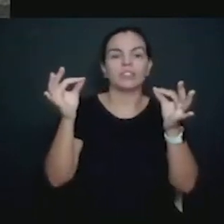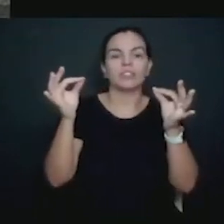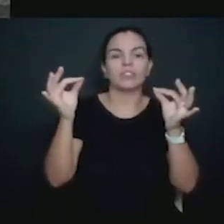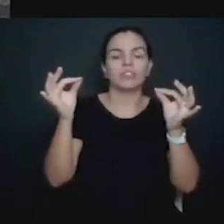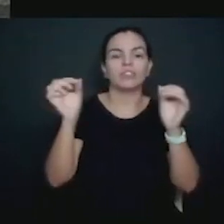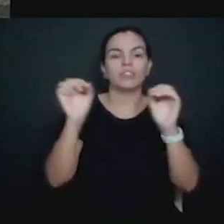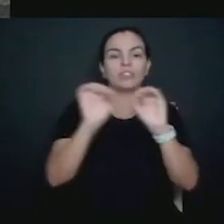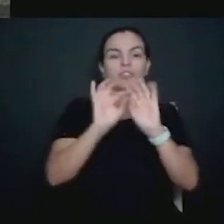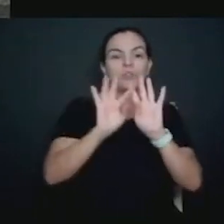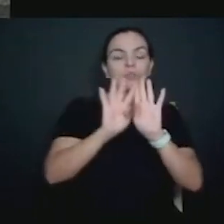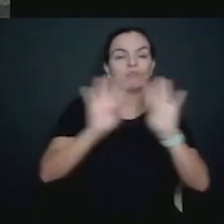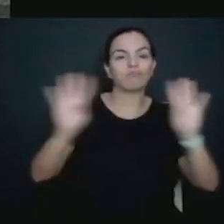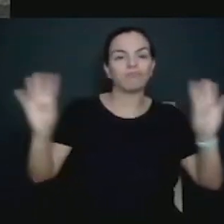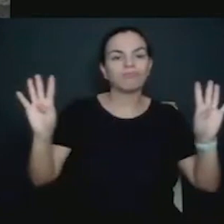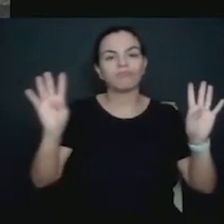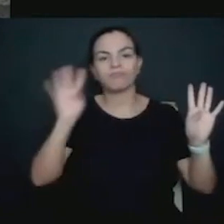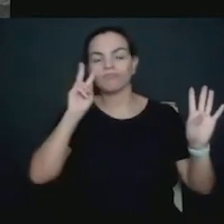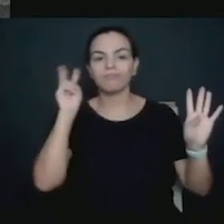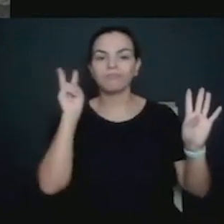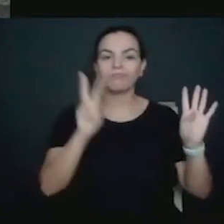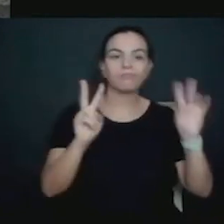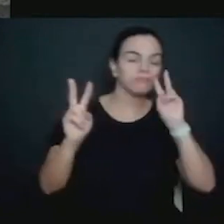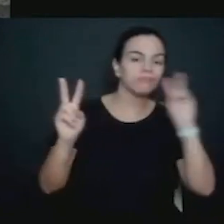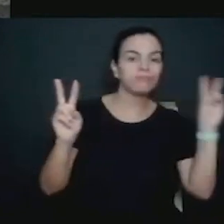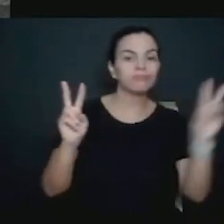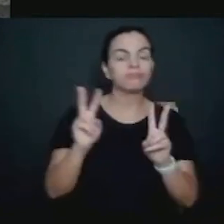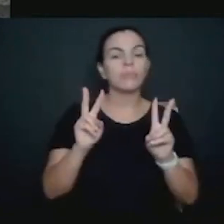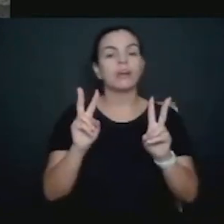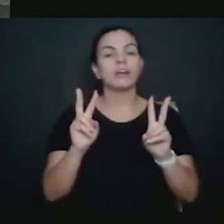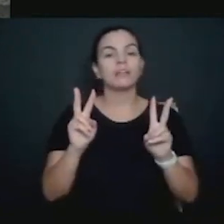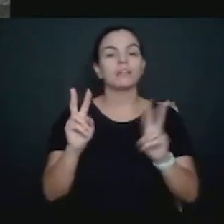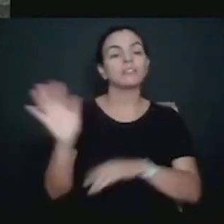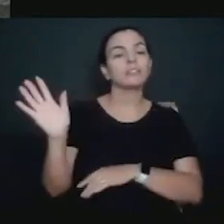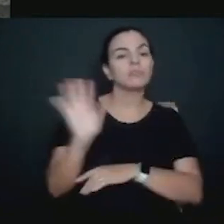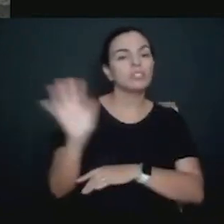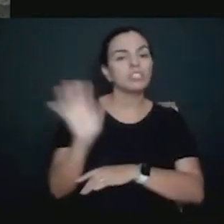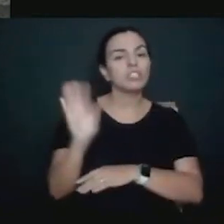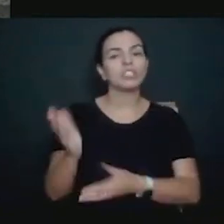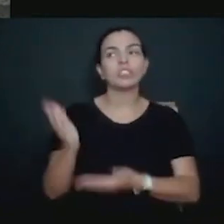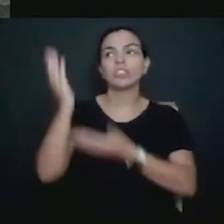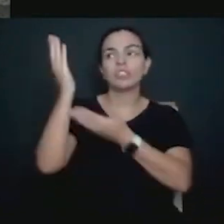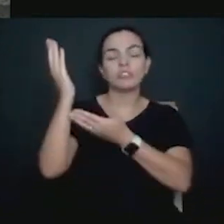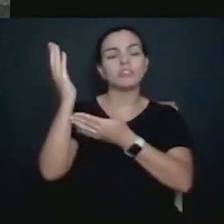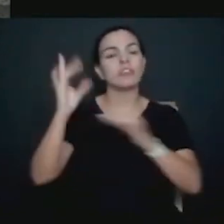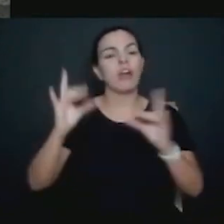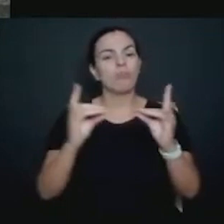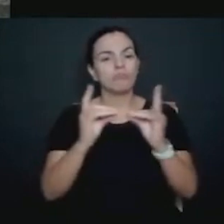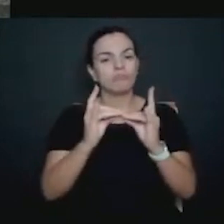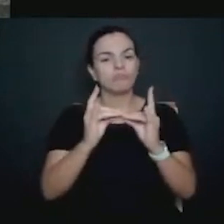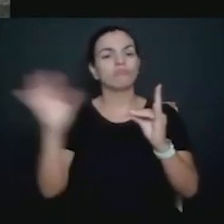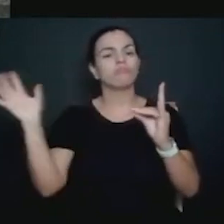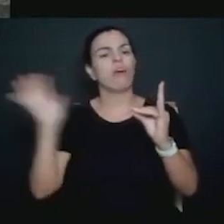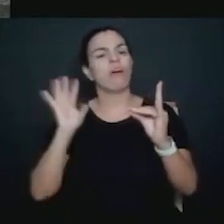por diversas oportunidades ao longo da cerimônia de despedida os fiéis aclamaram João Paulo I como um